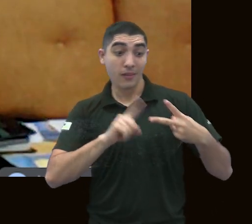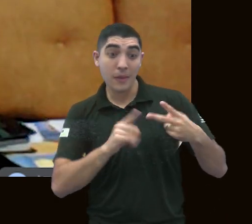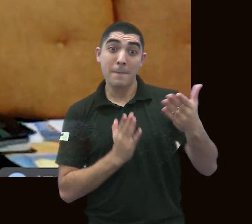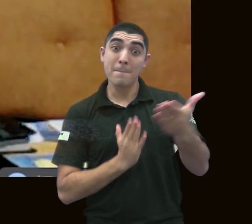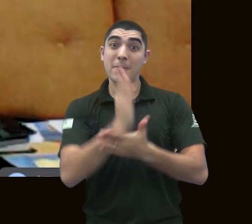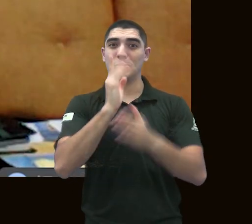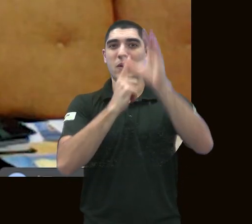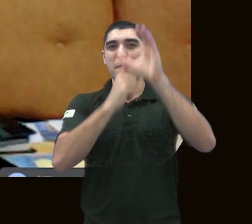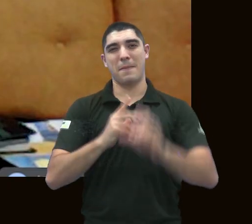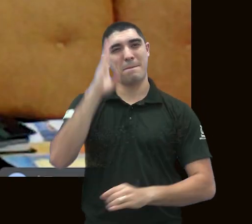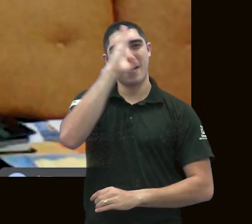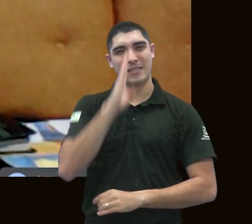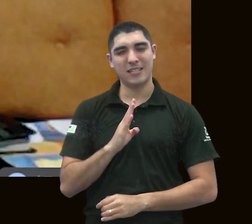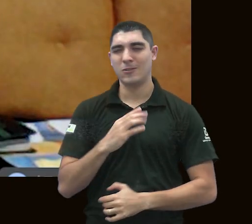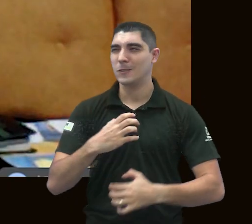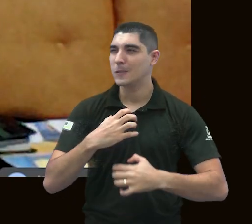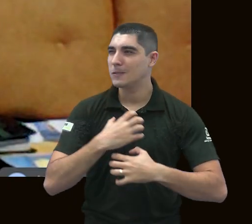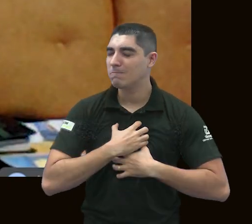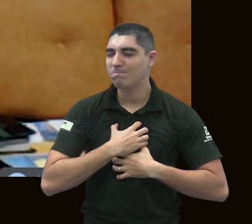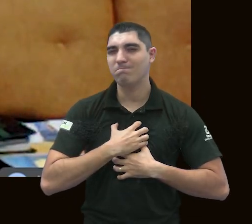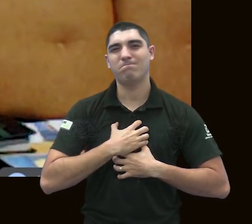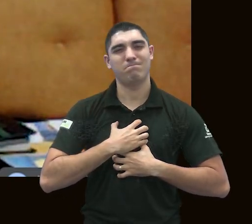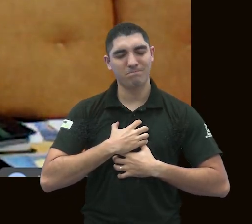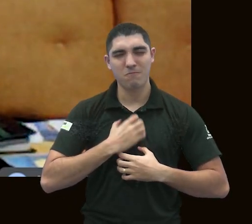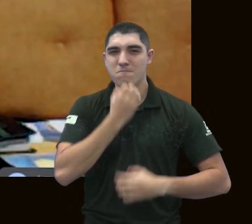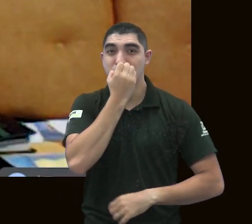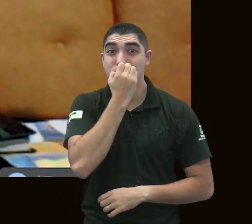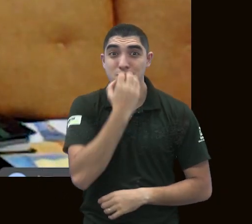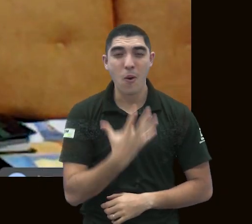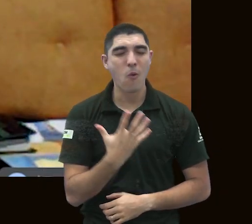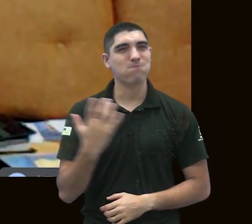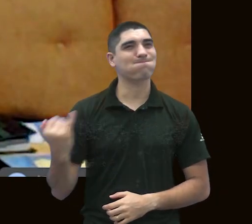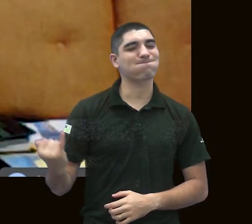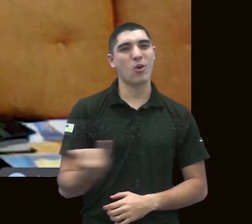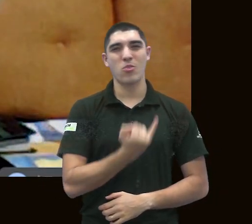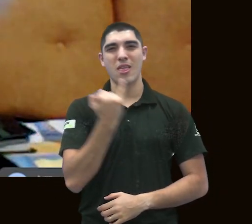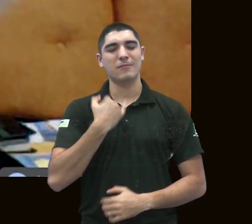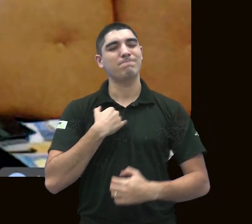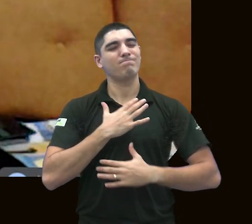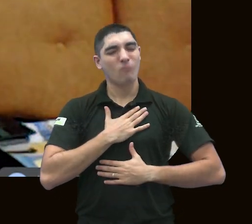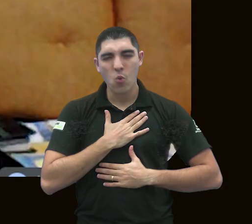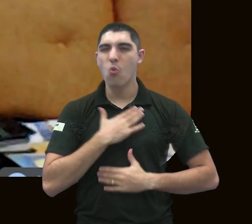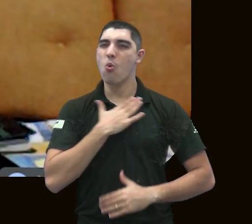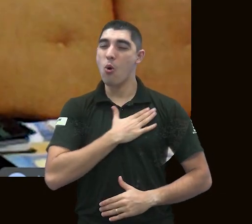da gente ter classificado. Foi um momento assim marcante para a